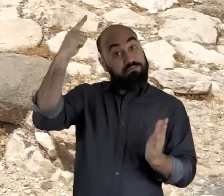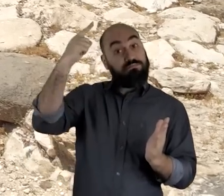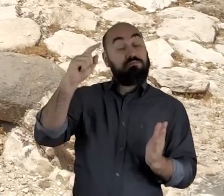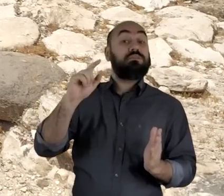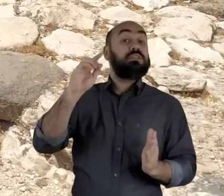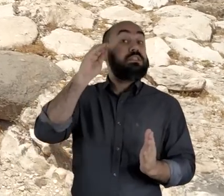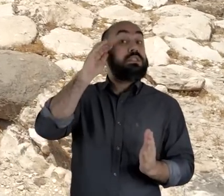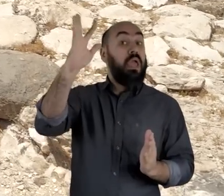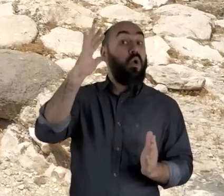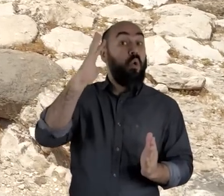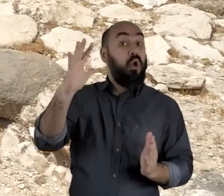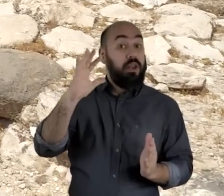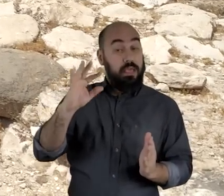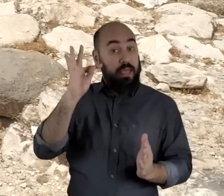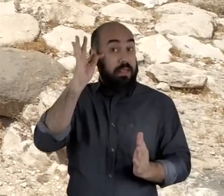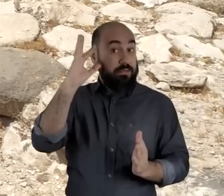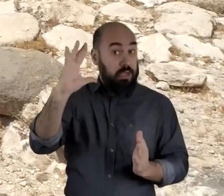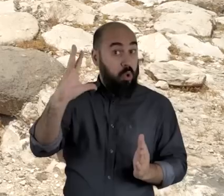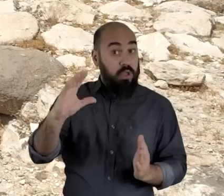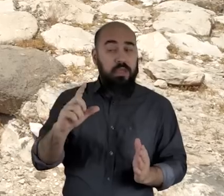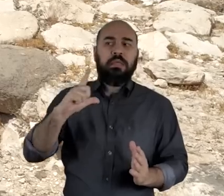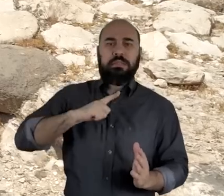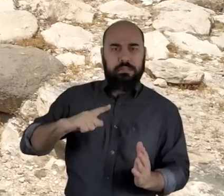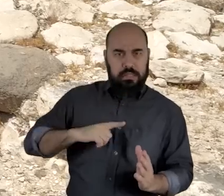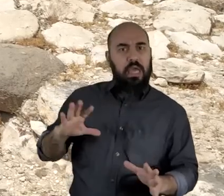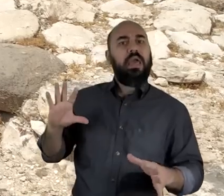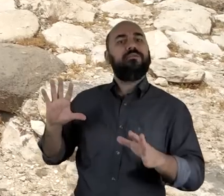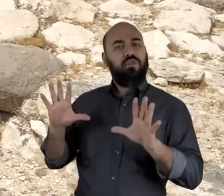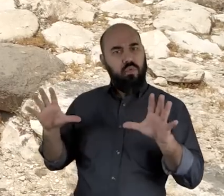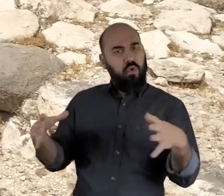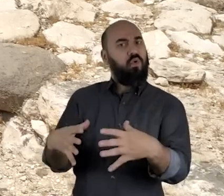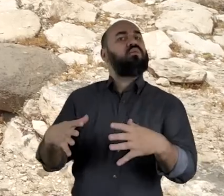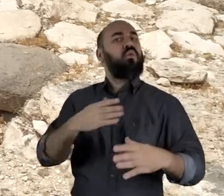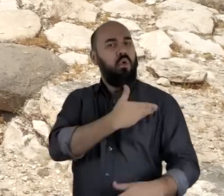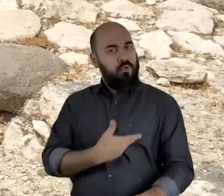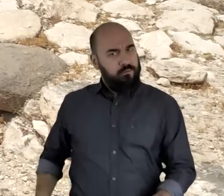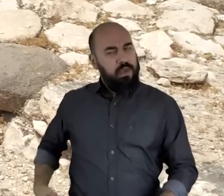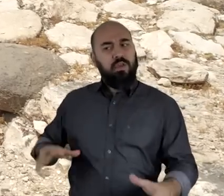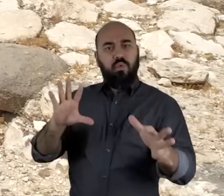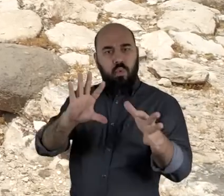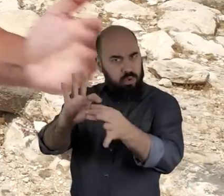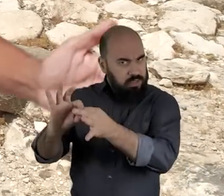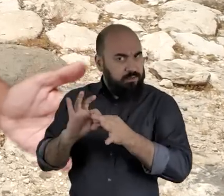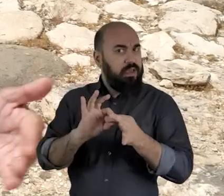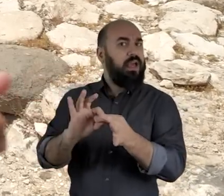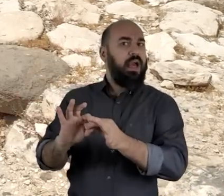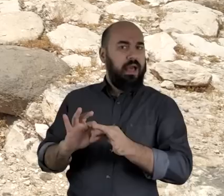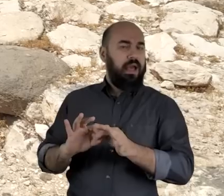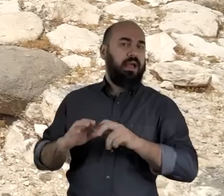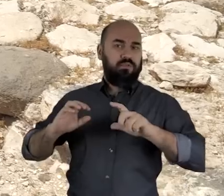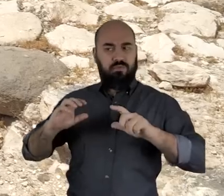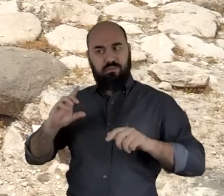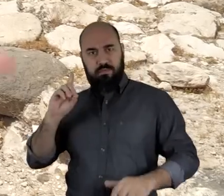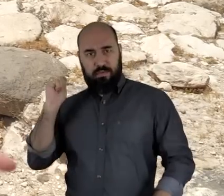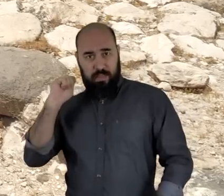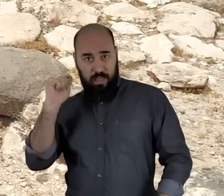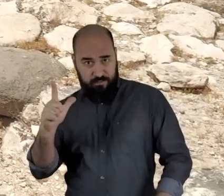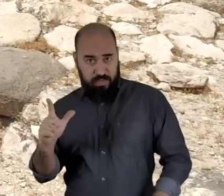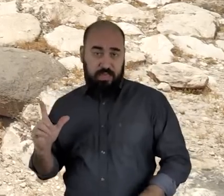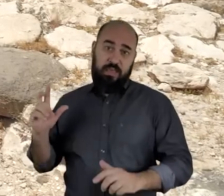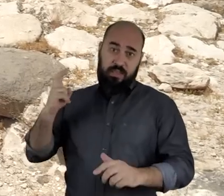teoria muito bem fundamentada de que houve sim um reino unificado. Eu não vou explorar todos os detalhes do debate e